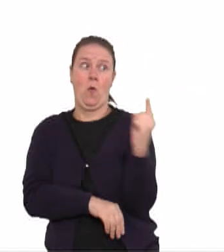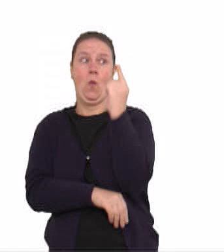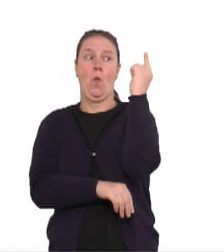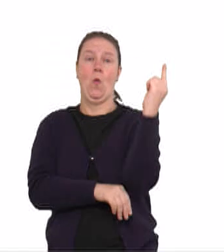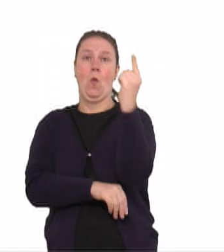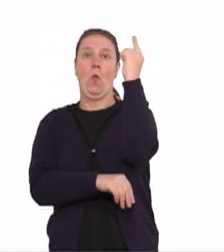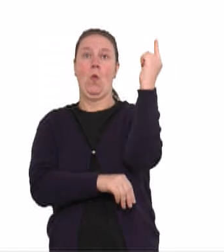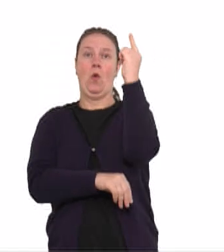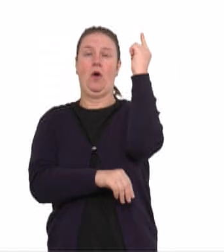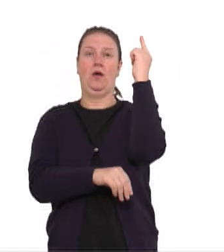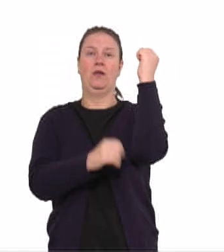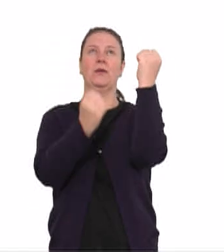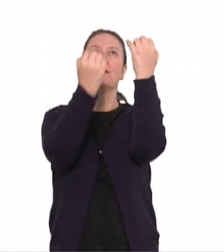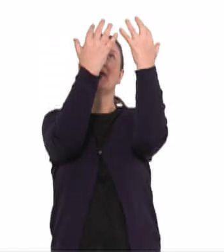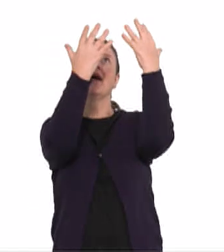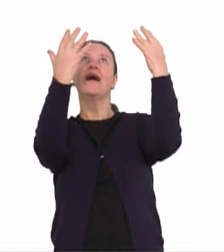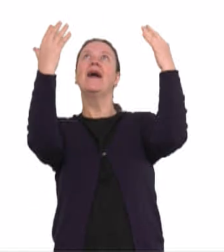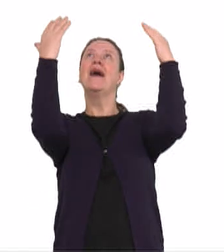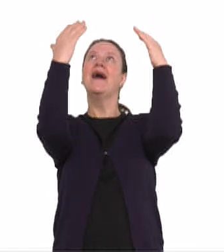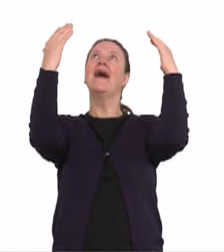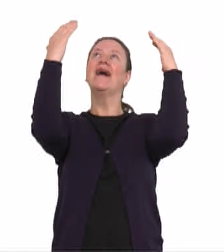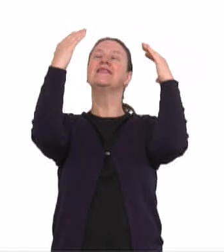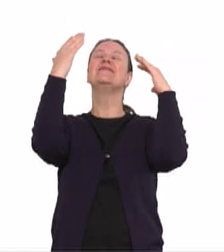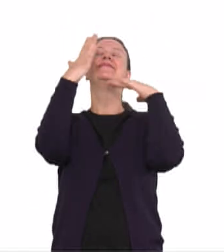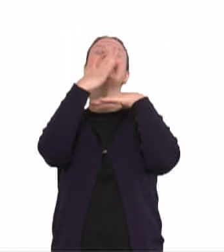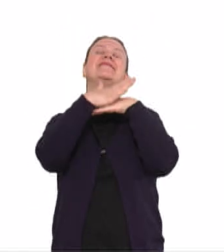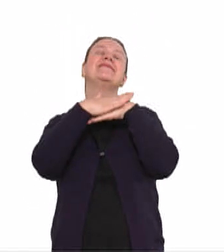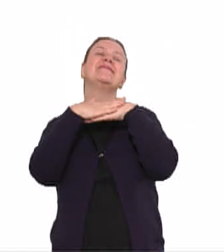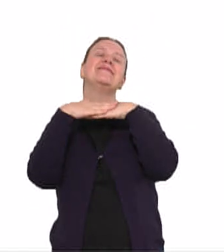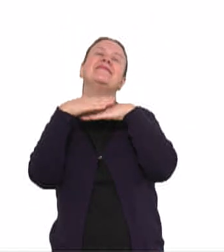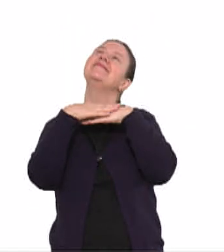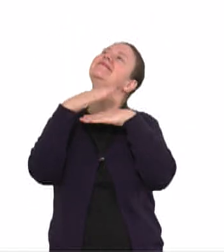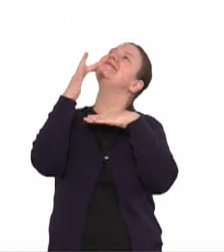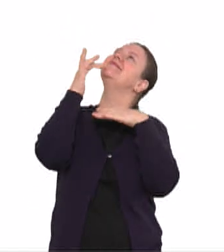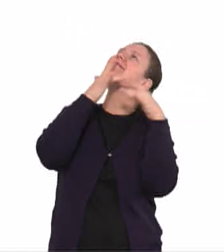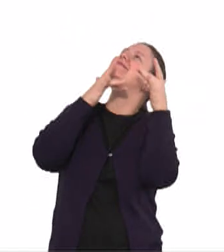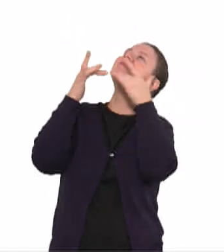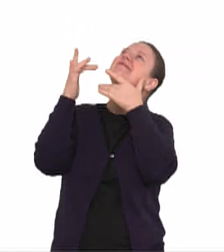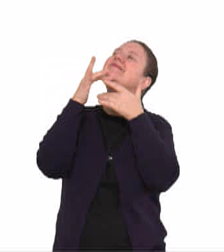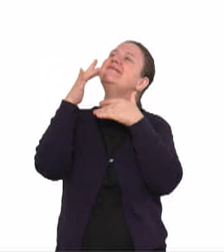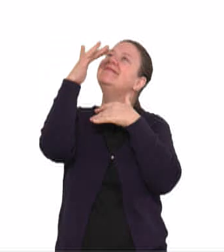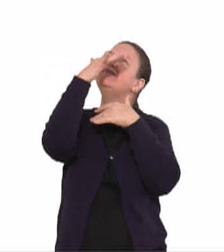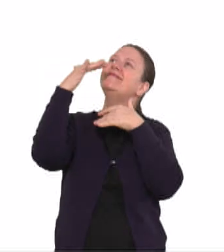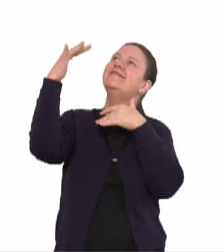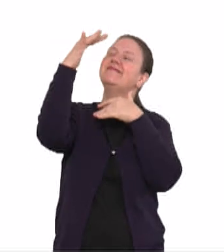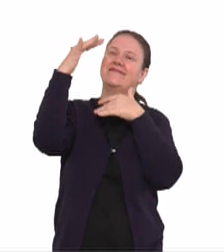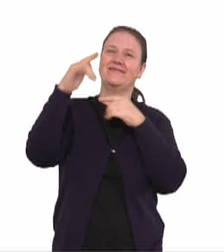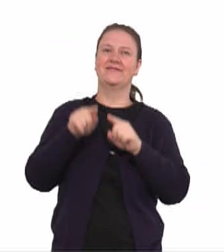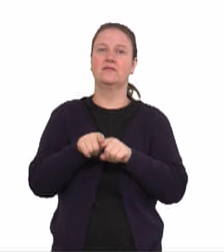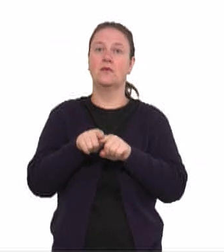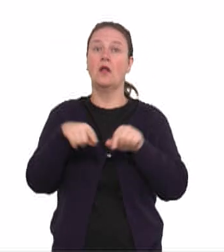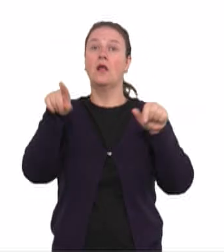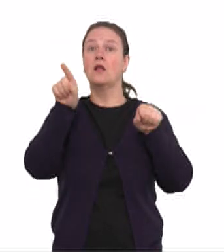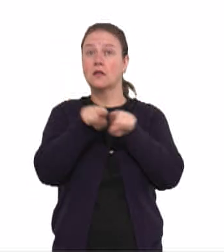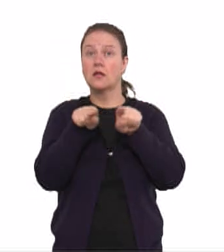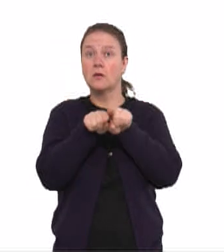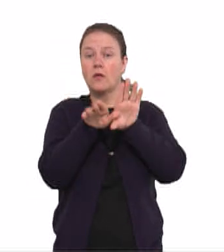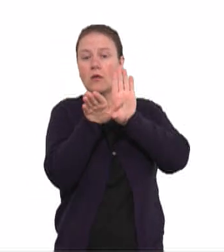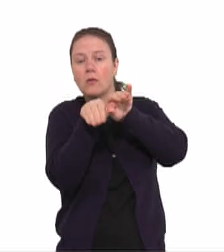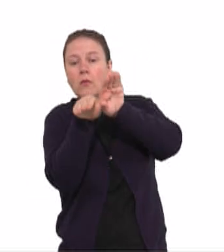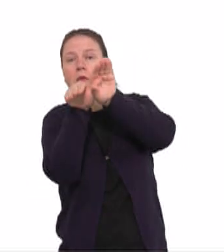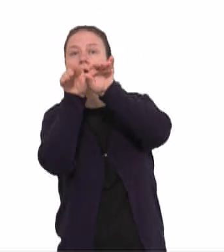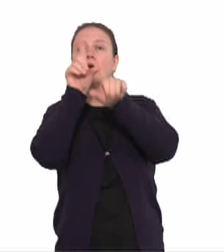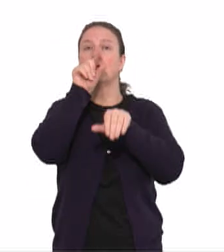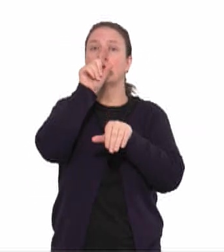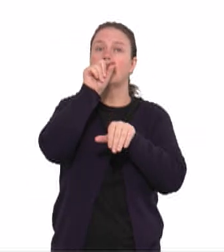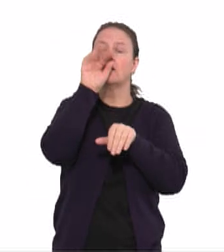sombra grande, fresca e acolhedora. Os pássaros são lindos e muito exibidos.